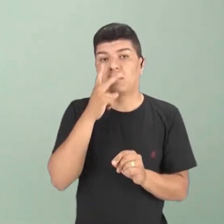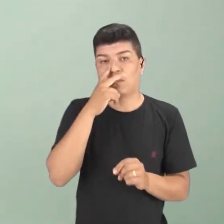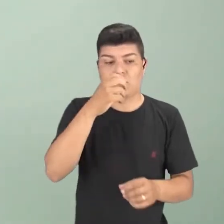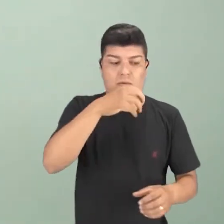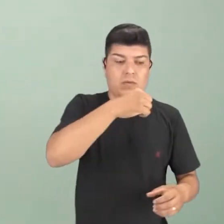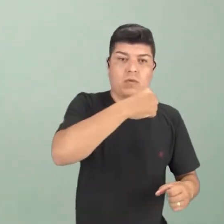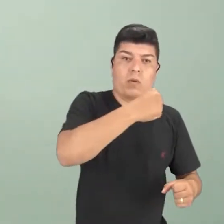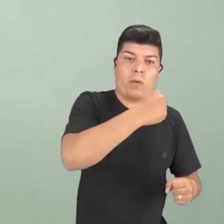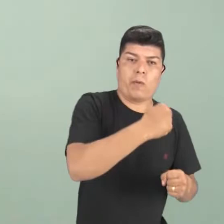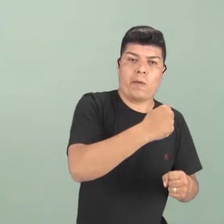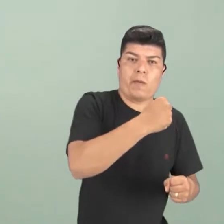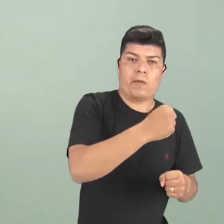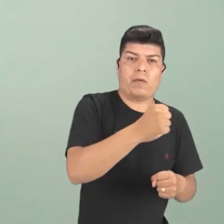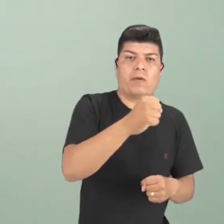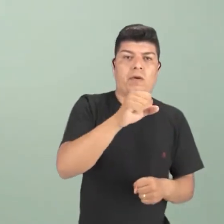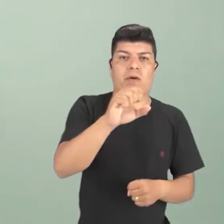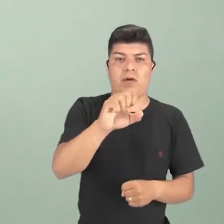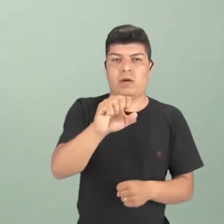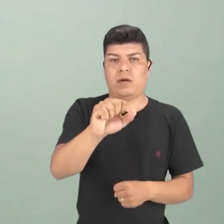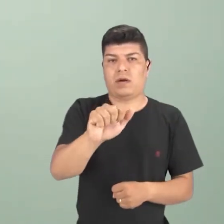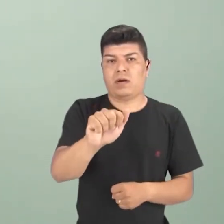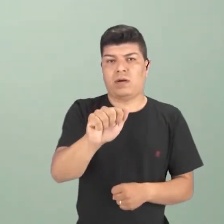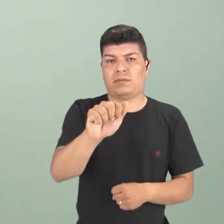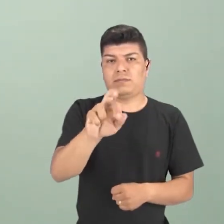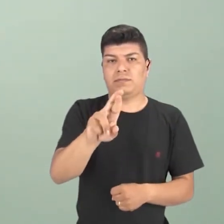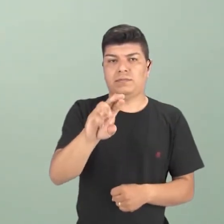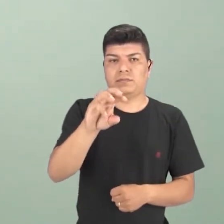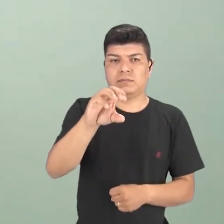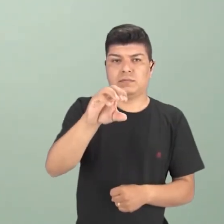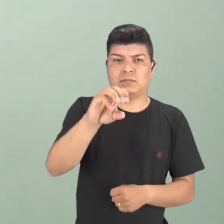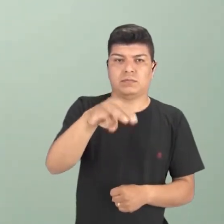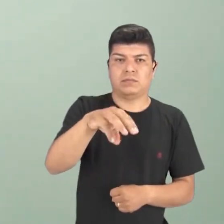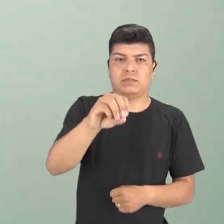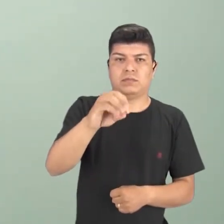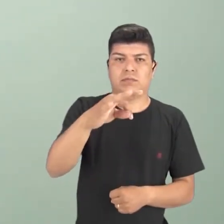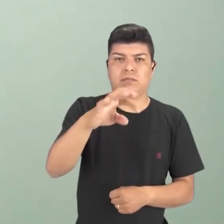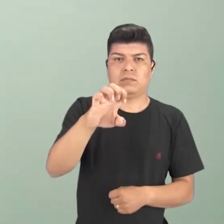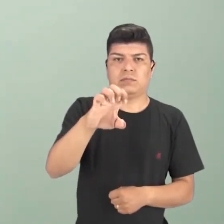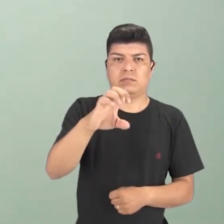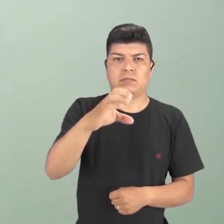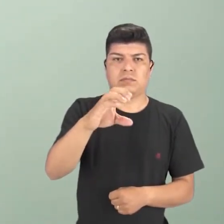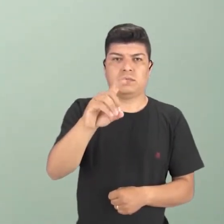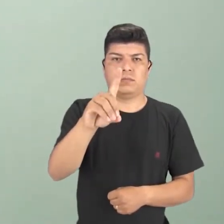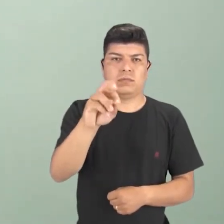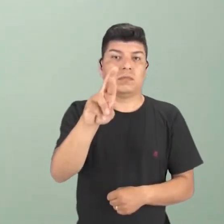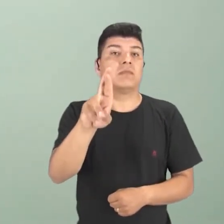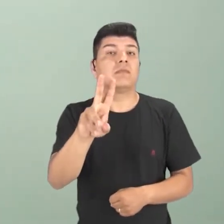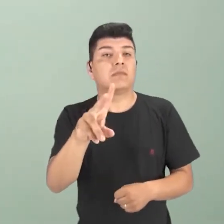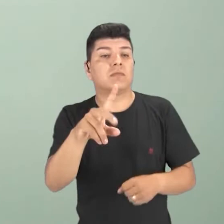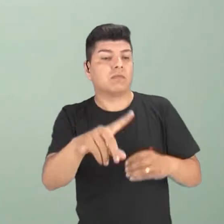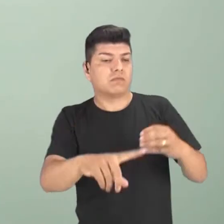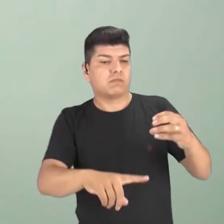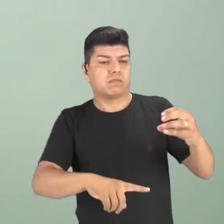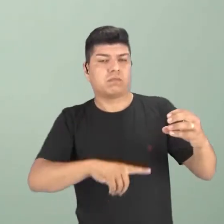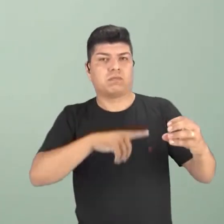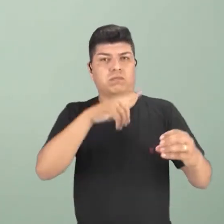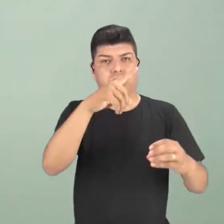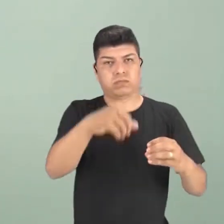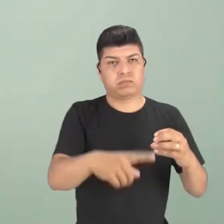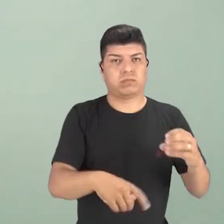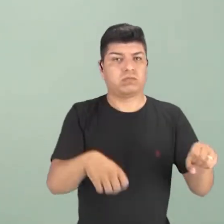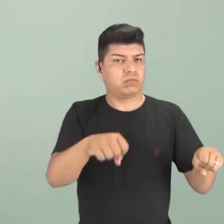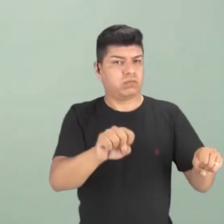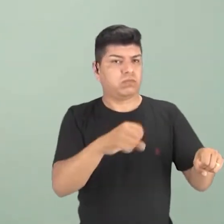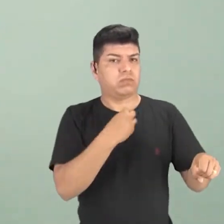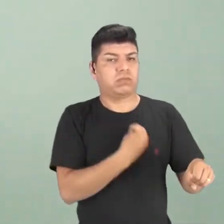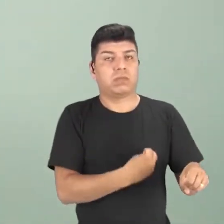de uma moto, por exemplo. É algo parecido. Ali é um solenoide, um material que faz várias voltas, ou seja, que tem nele presente